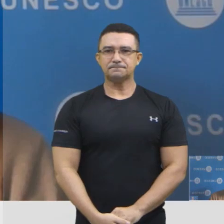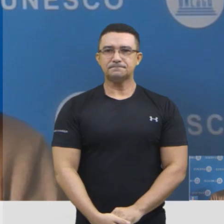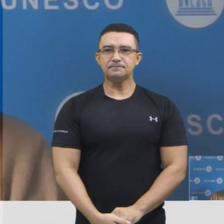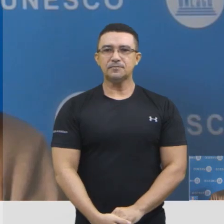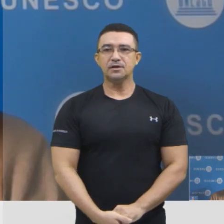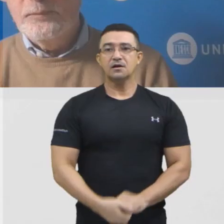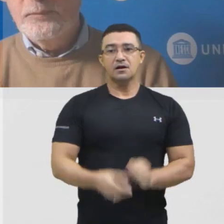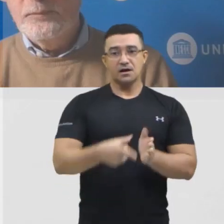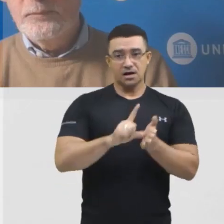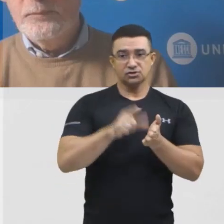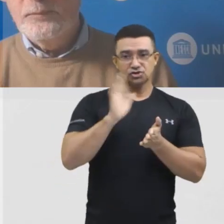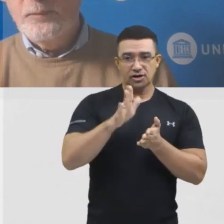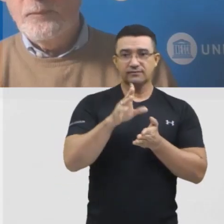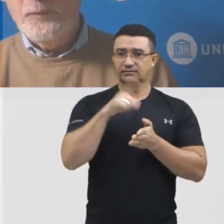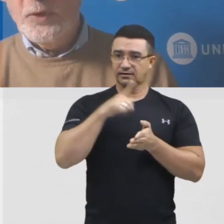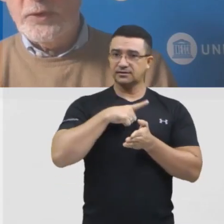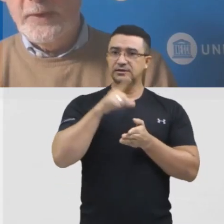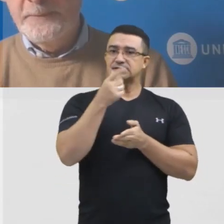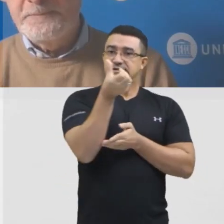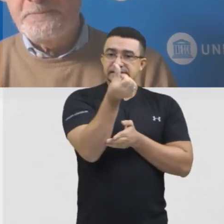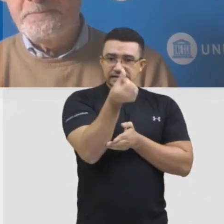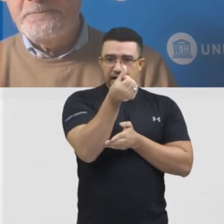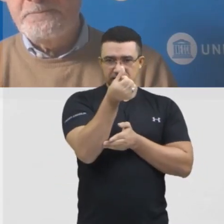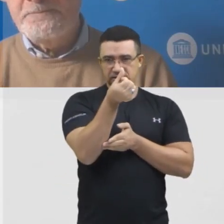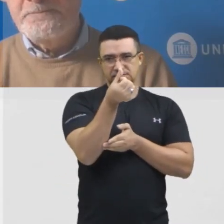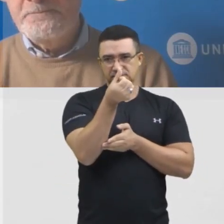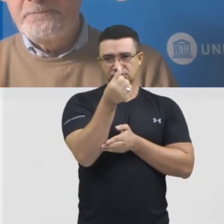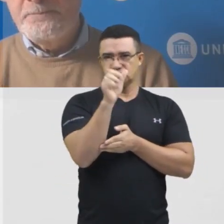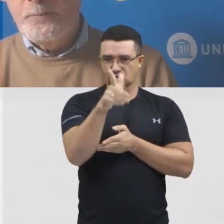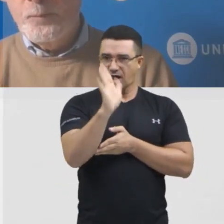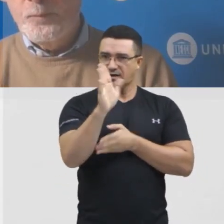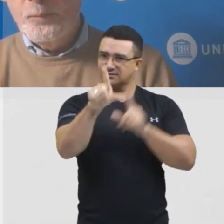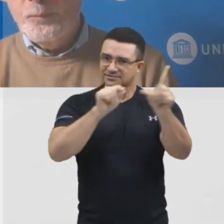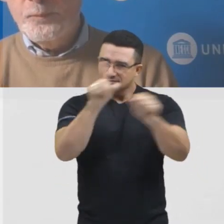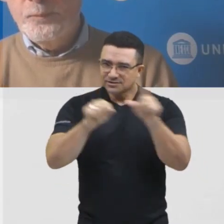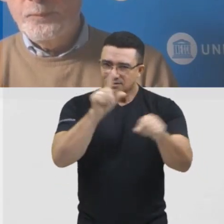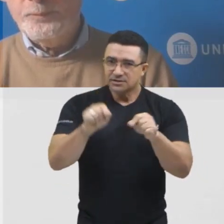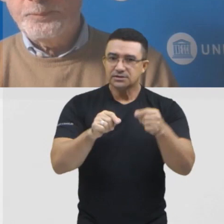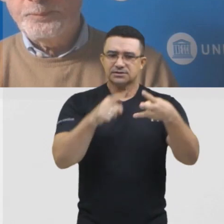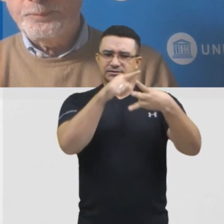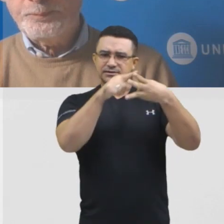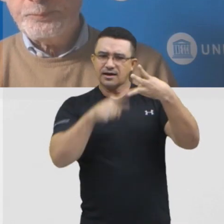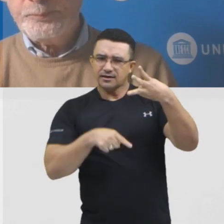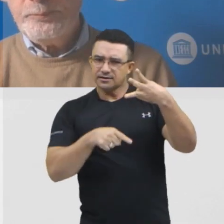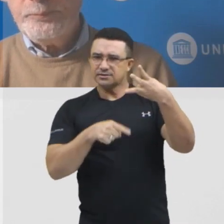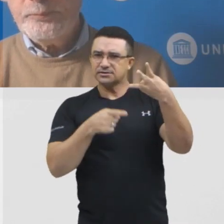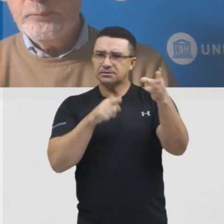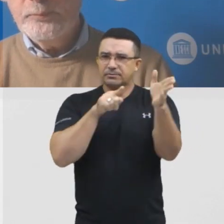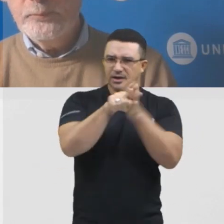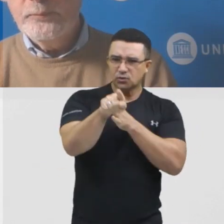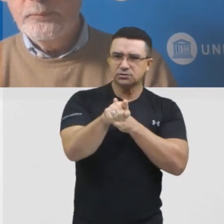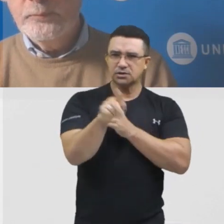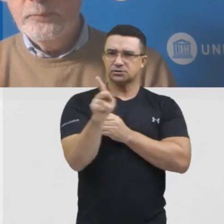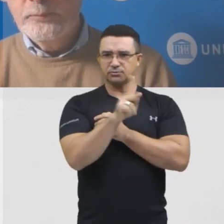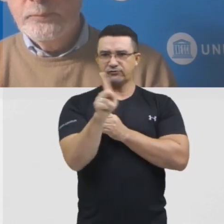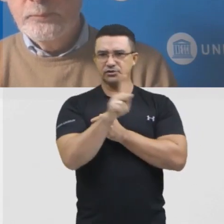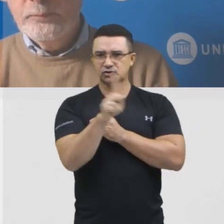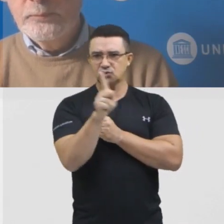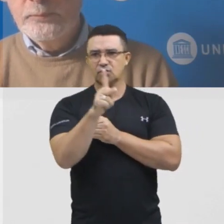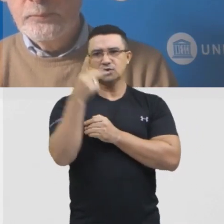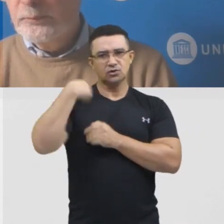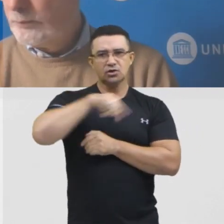pré-selecionadas 6 questões. 3 questões que nós já temos, né, de professores com quem nós